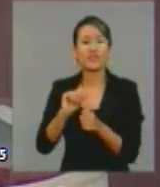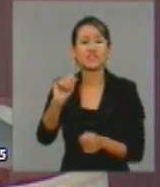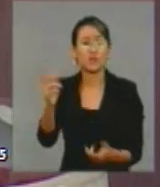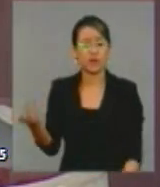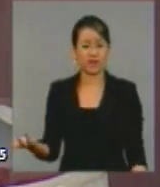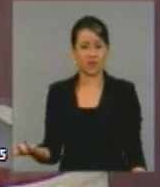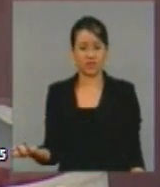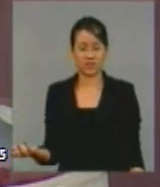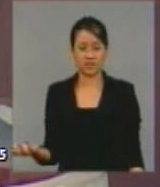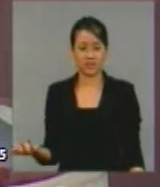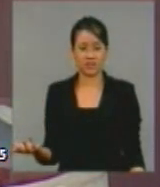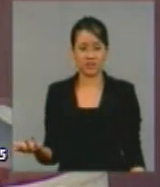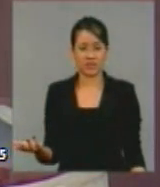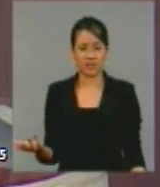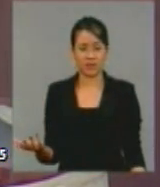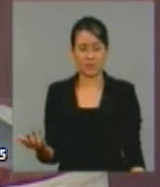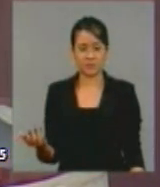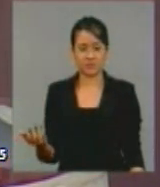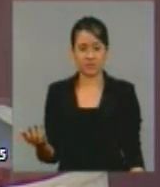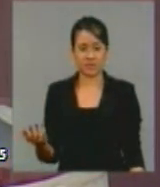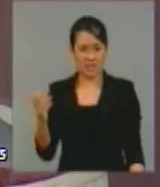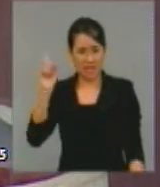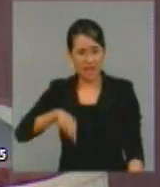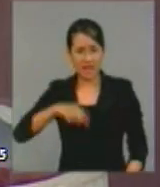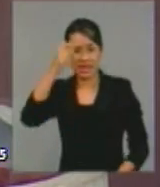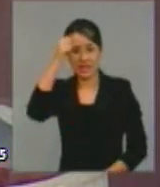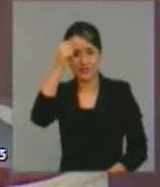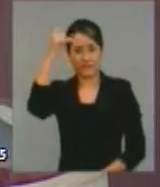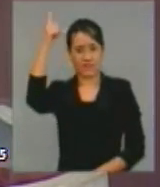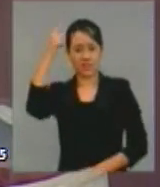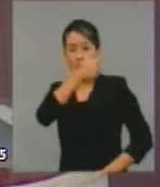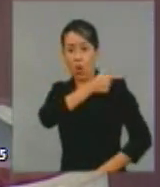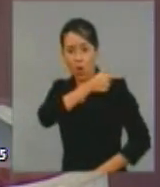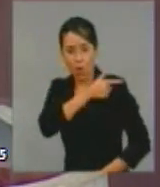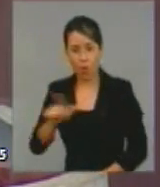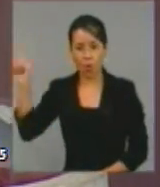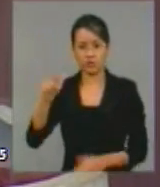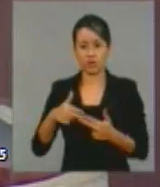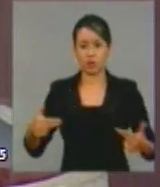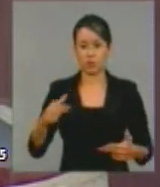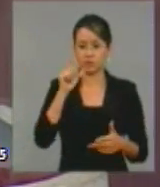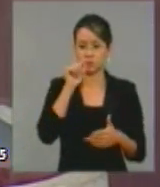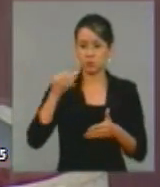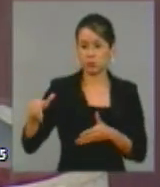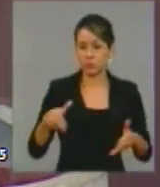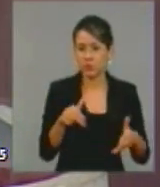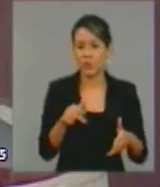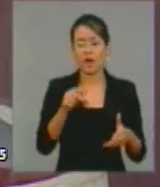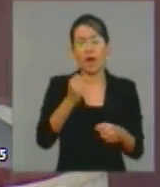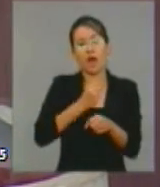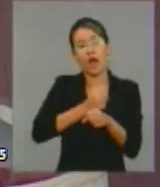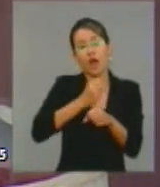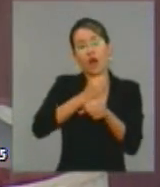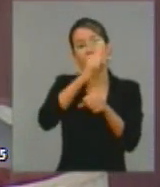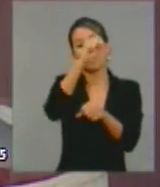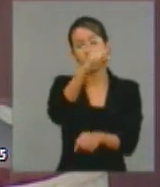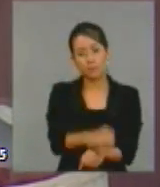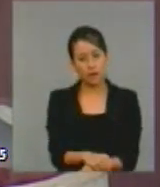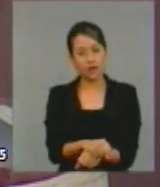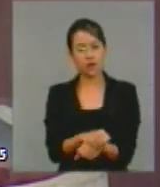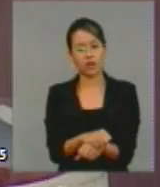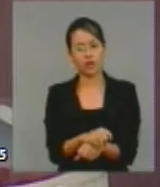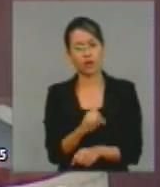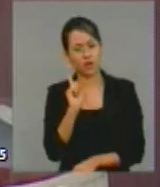exemplo? Portanto, nós queremos enfrentar aqui a questão da estiagem a partir de uma outra concepção. Uma